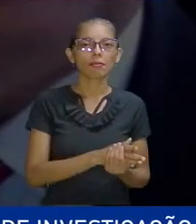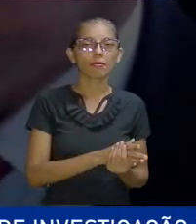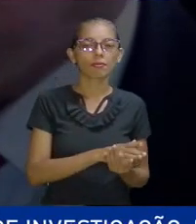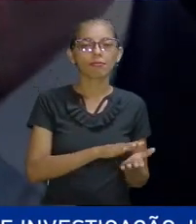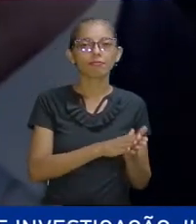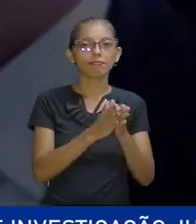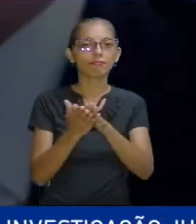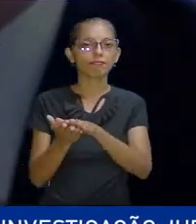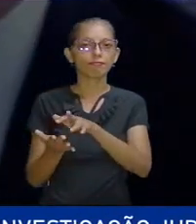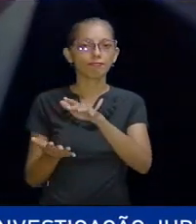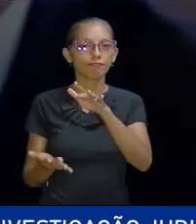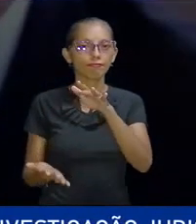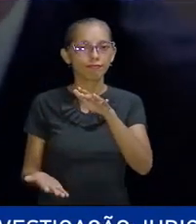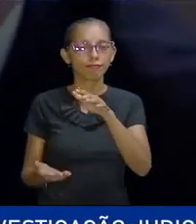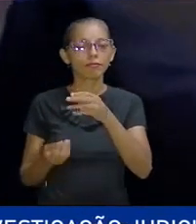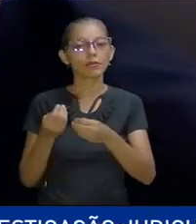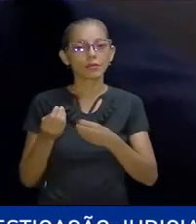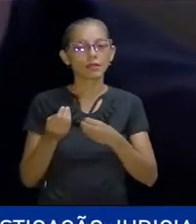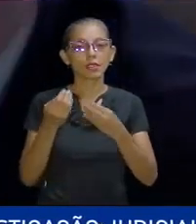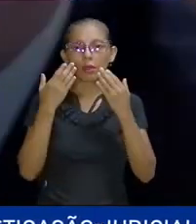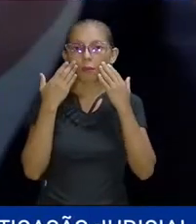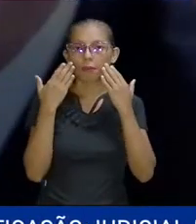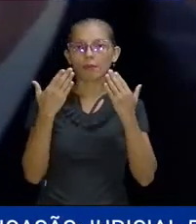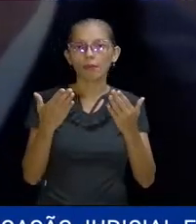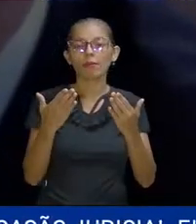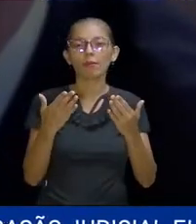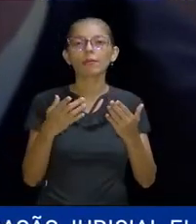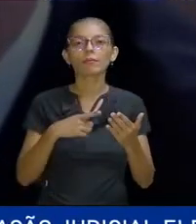que a atitude